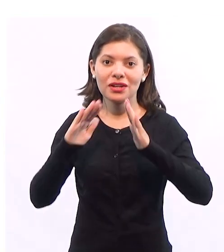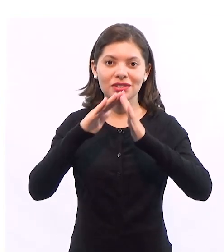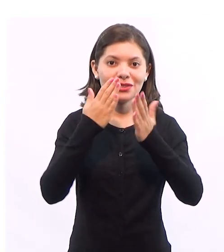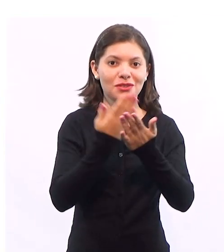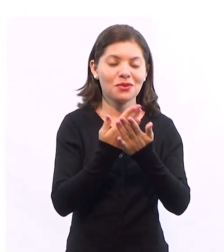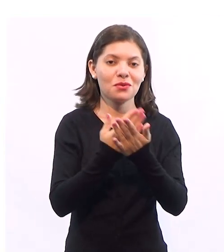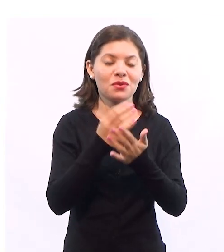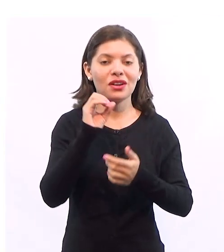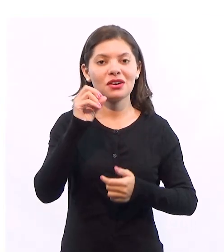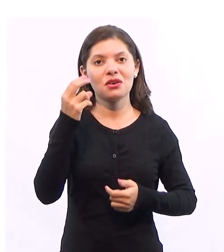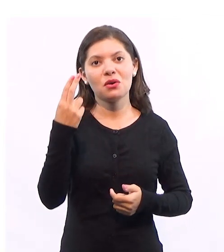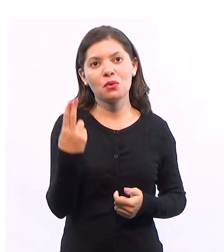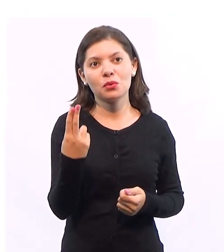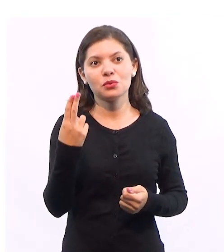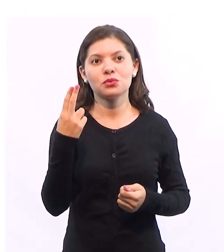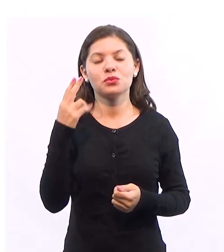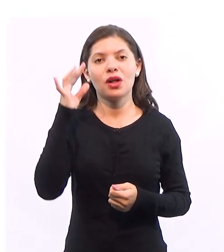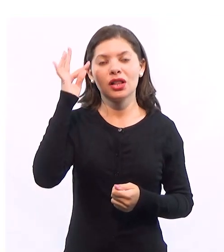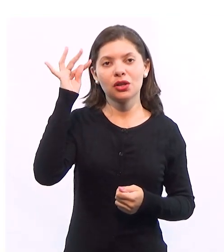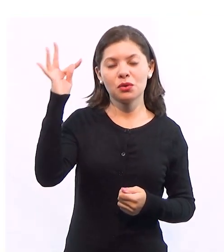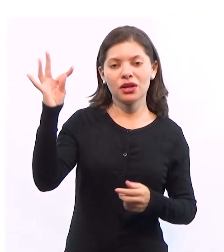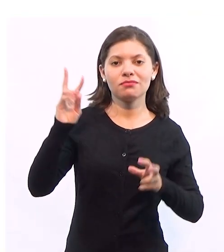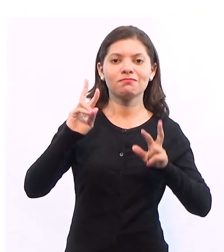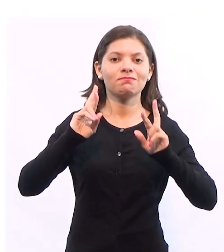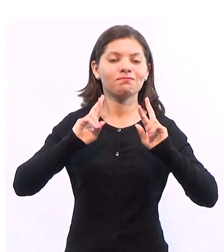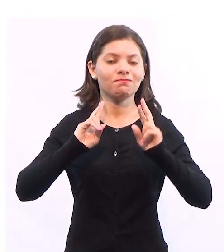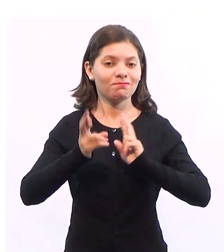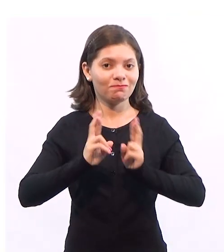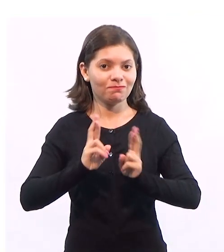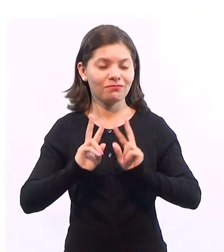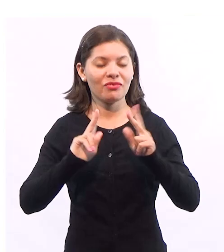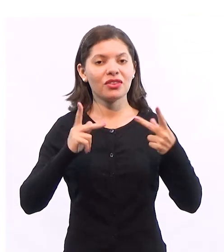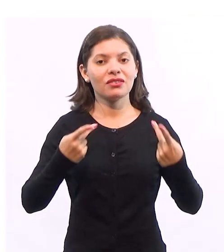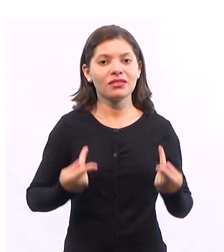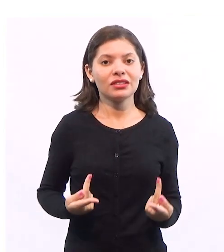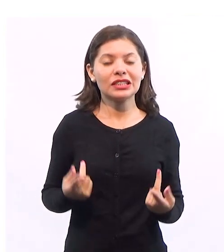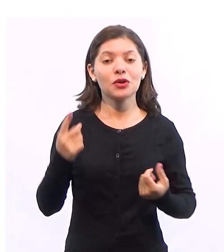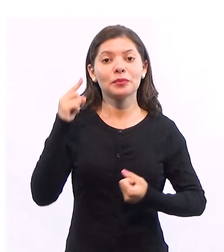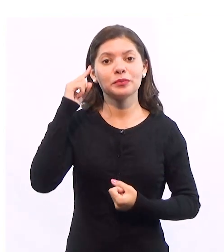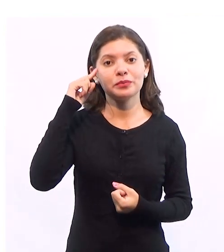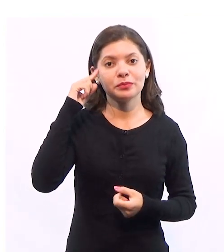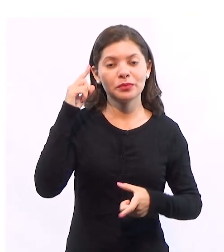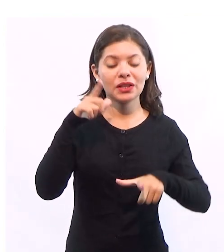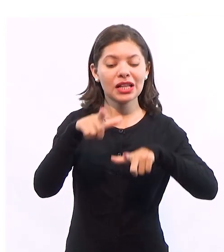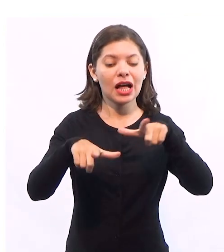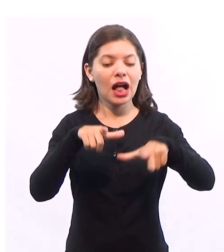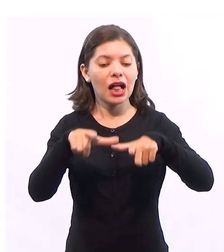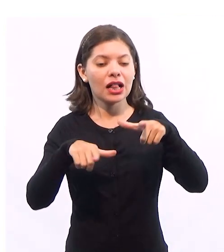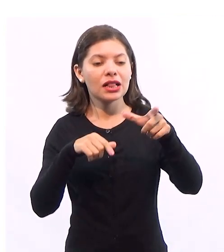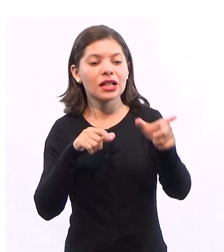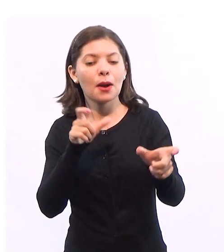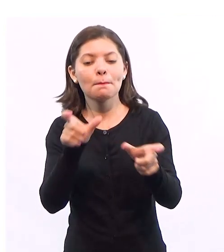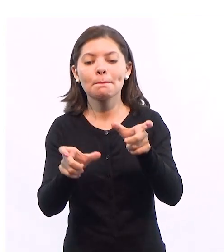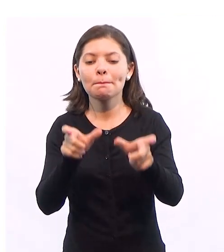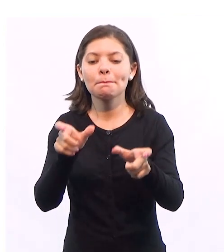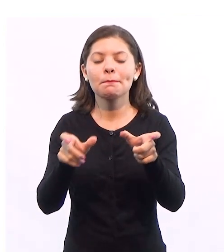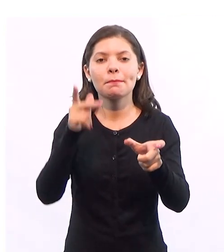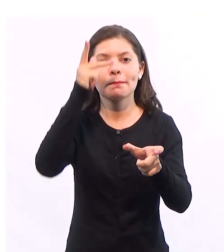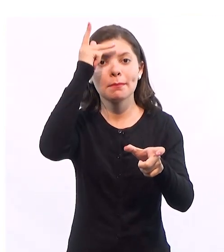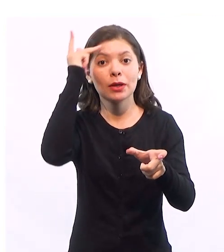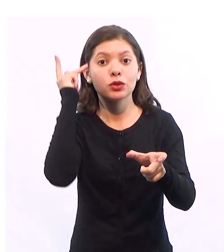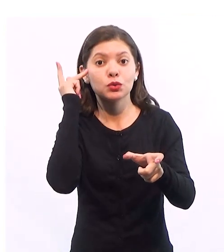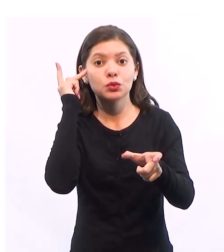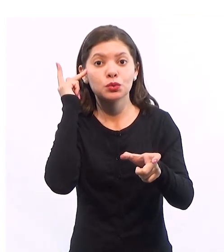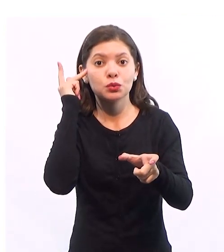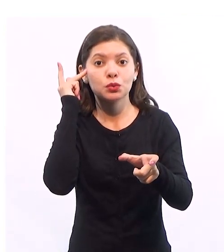escola ou teoria das relações humanas, ou seja, o pensamento nos trabalhadores como pessoas, tá bom?